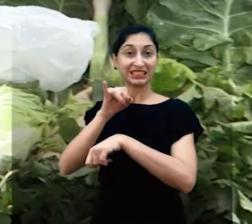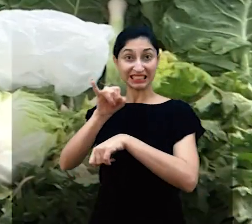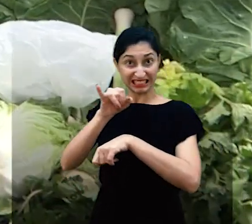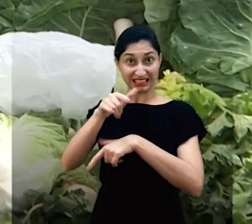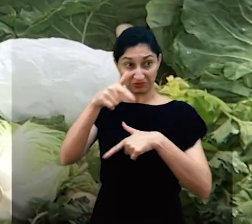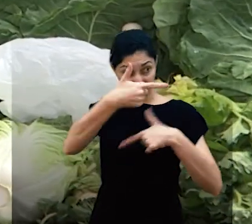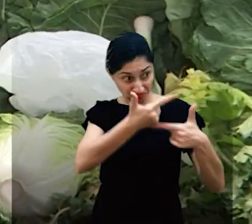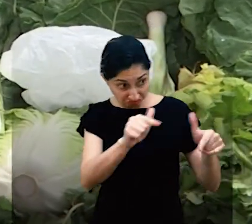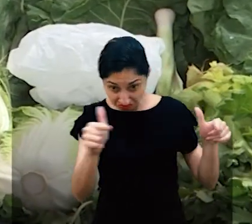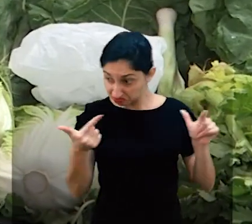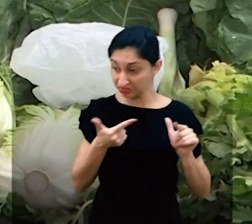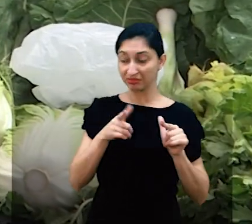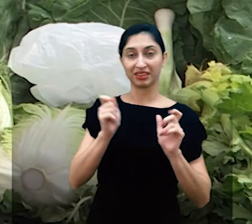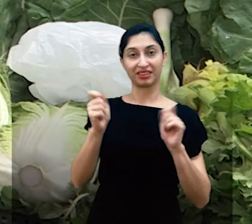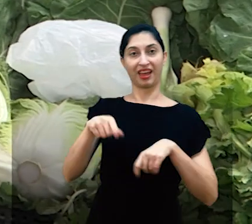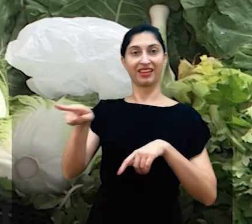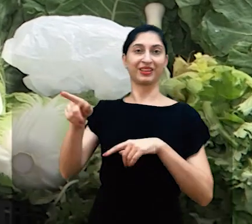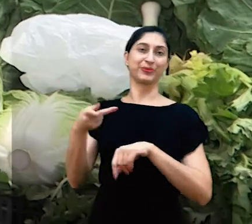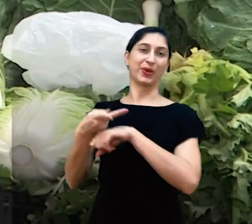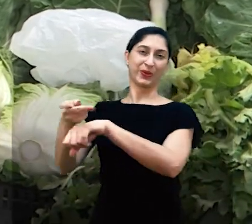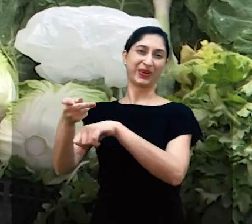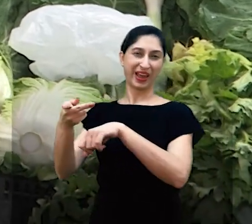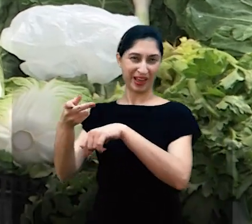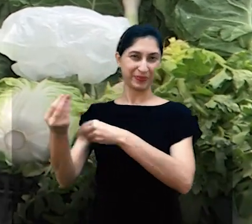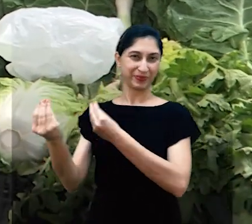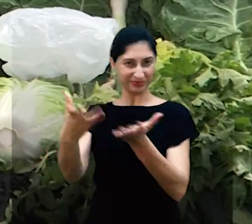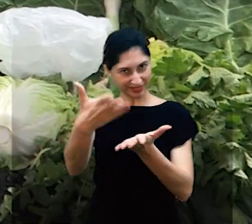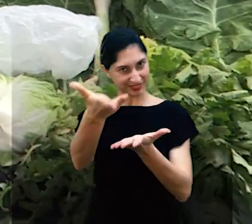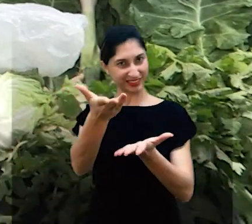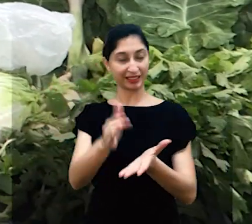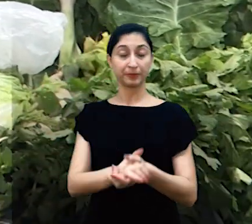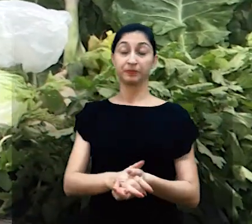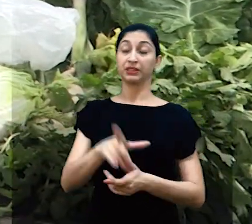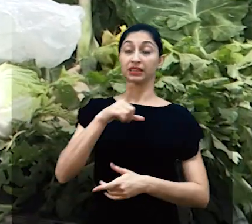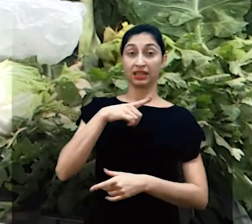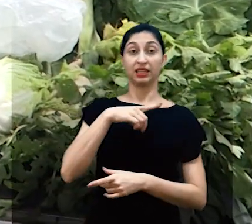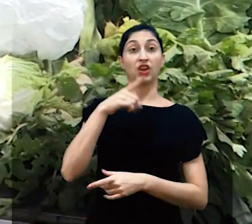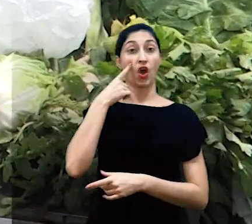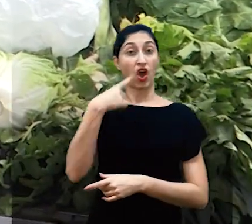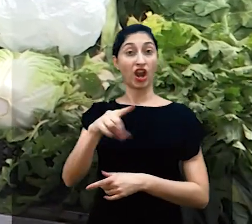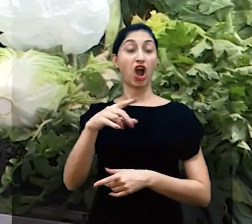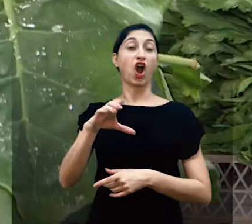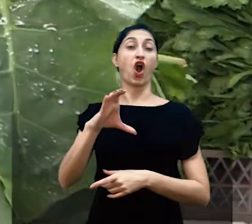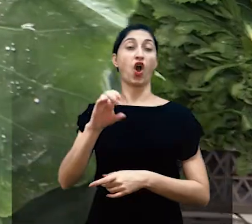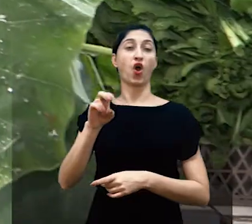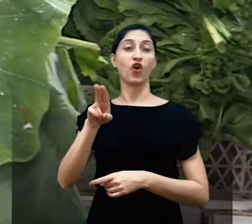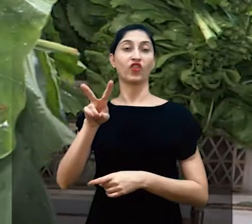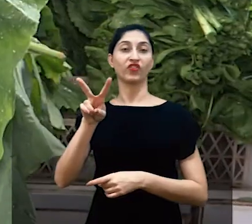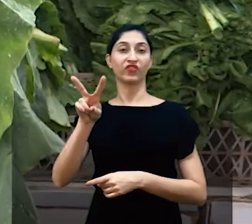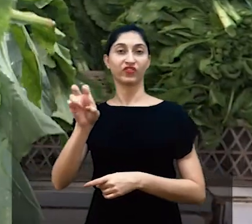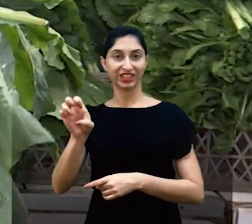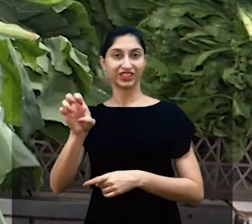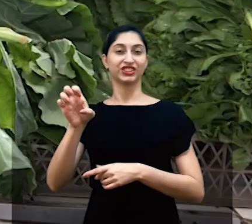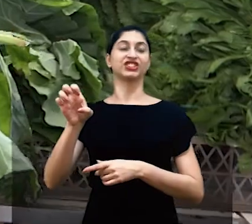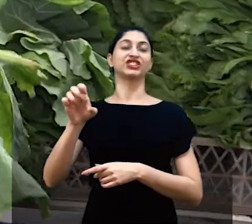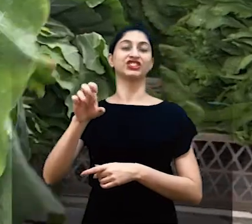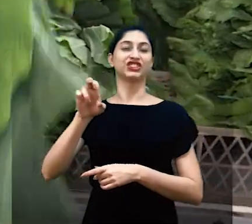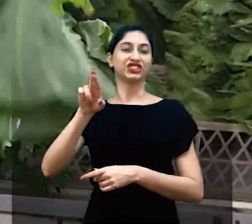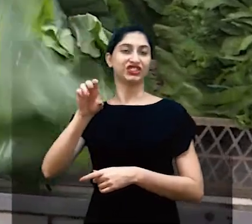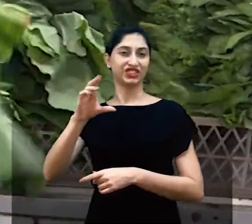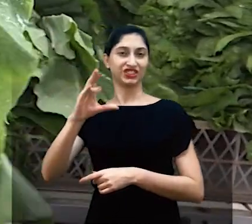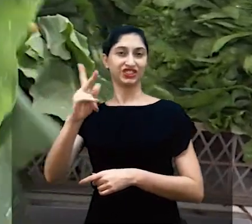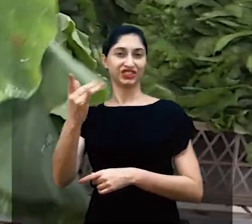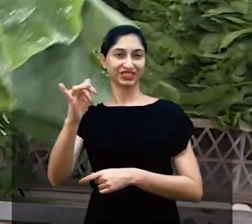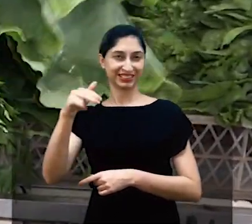que coisa linda. Isso é uma selga que tem pessoas que conhecem como a couve chinesa, né? Taioba, que é difícil de